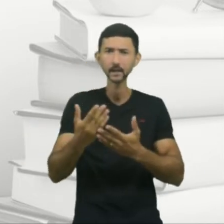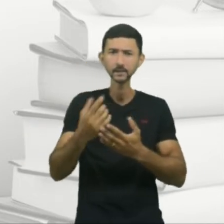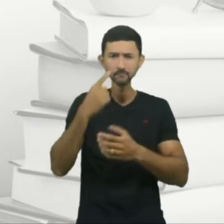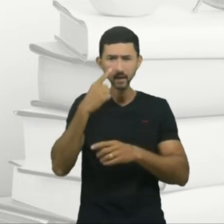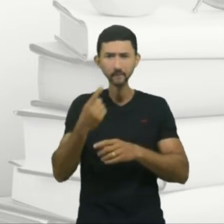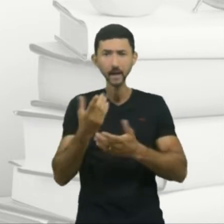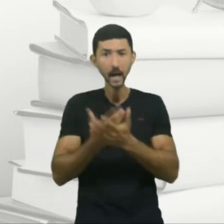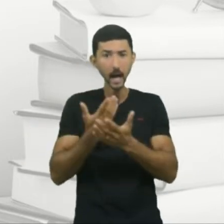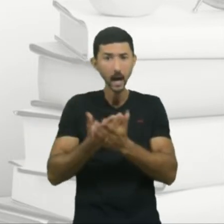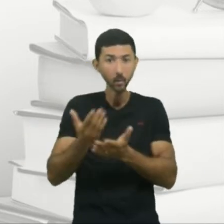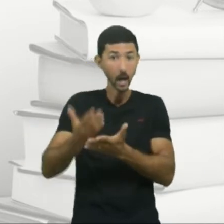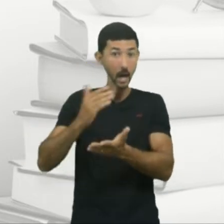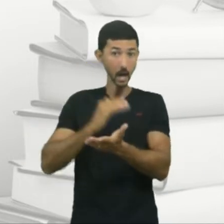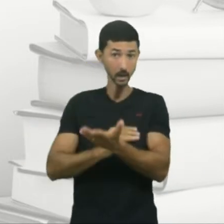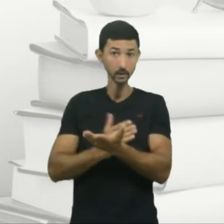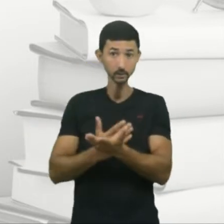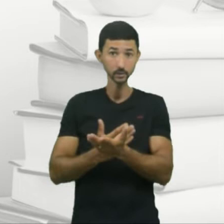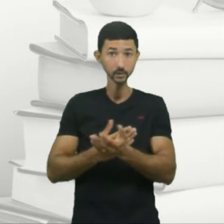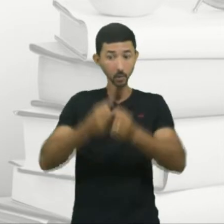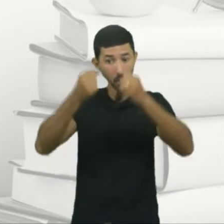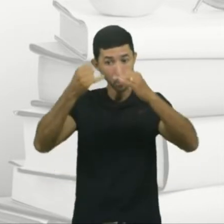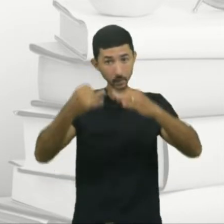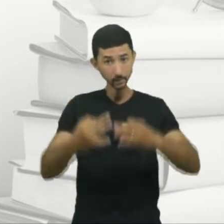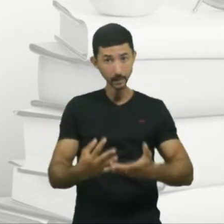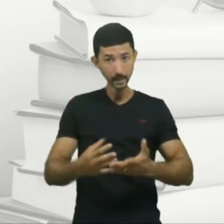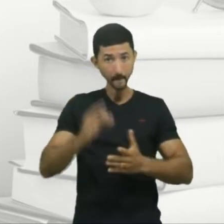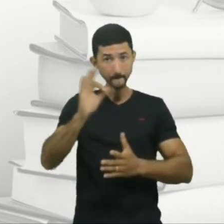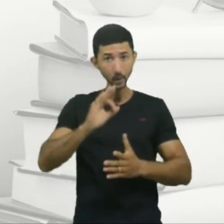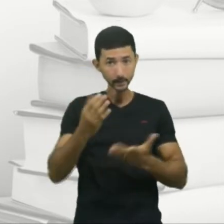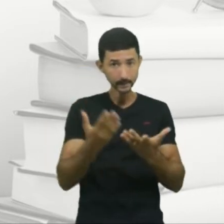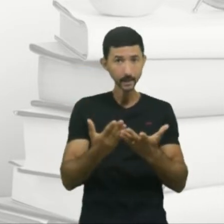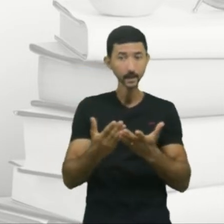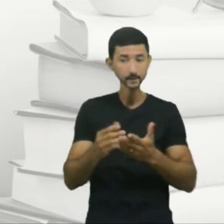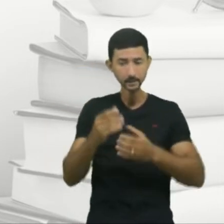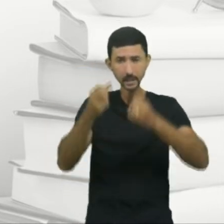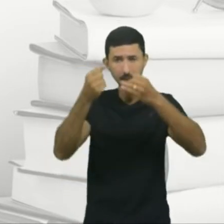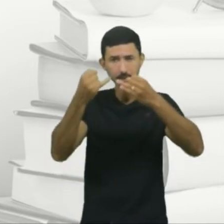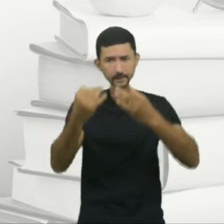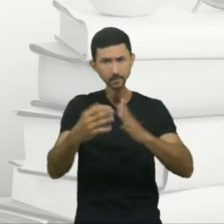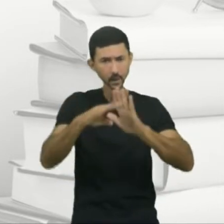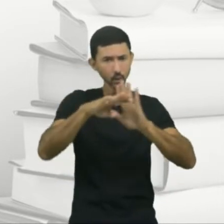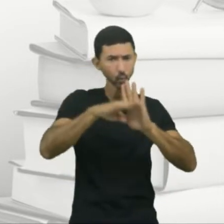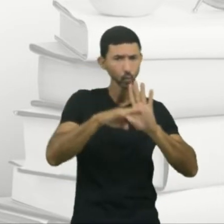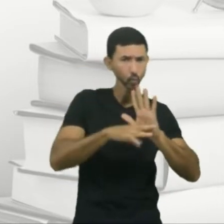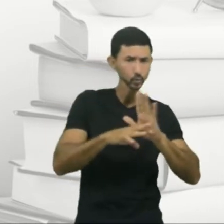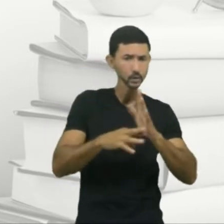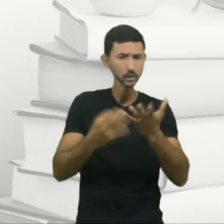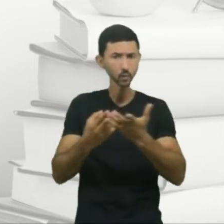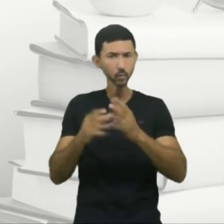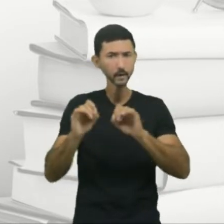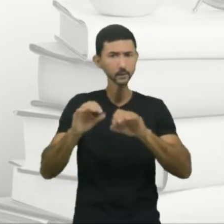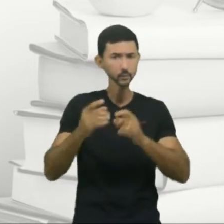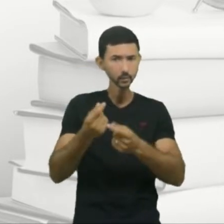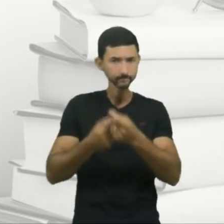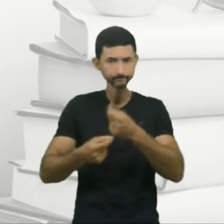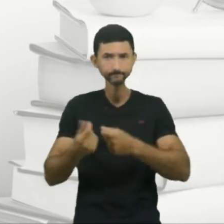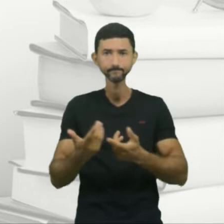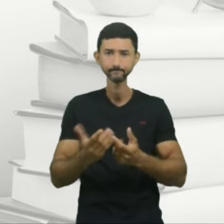aula anterior que eu apresentei o assunto de porcentagem e falei um pouco dessa relação com a educação